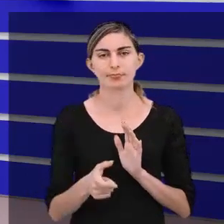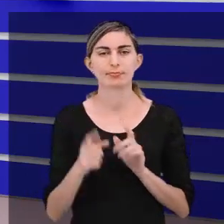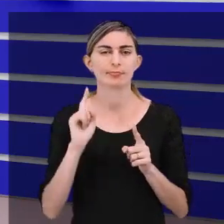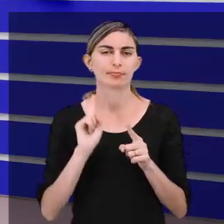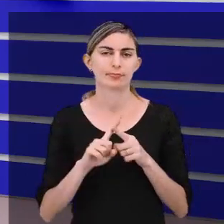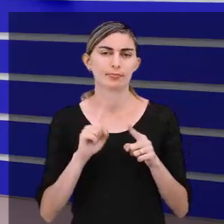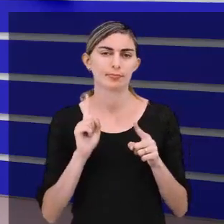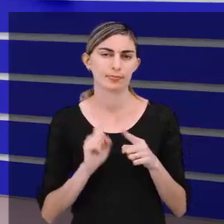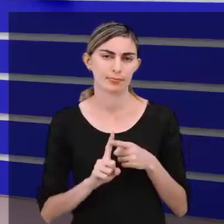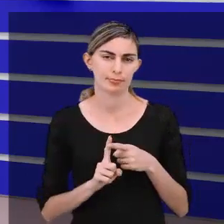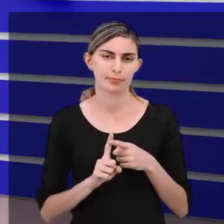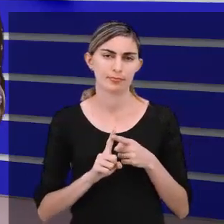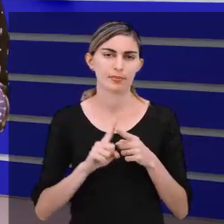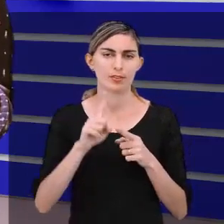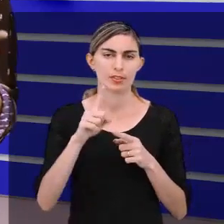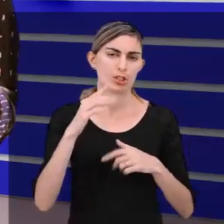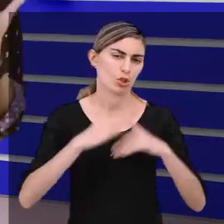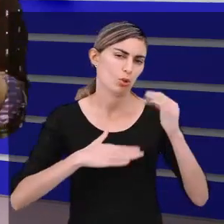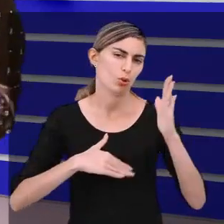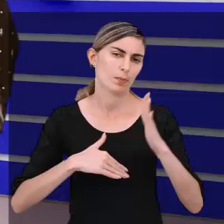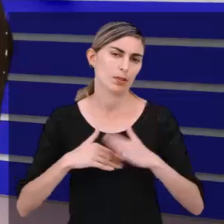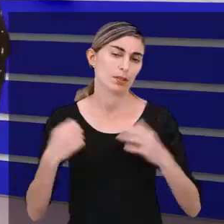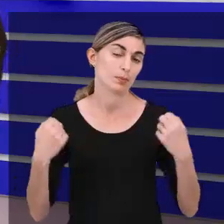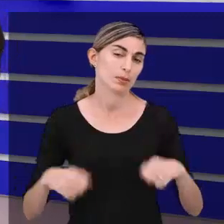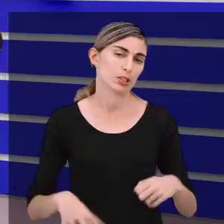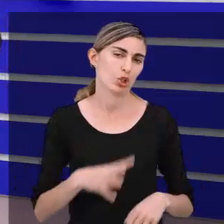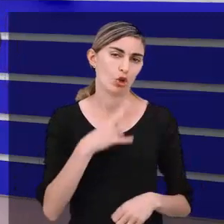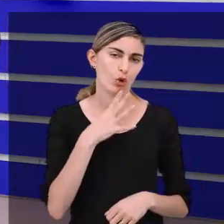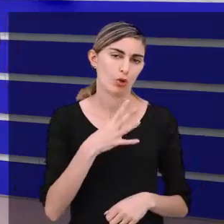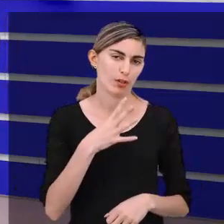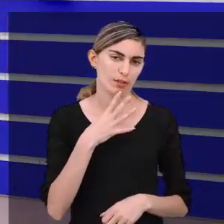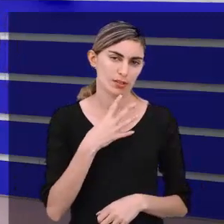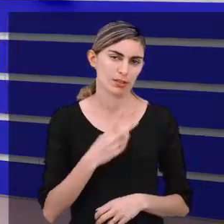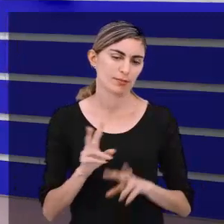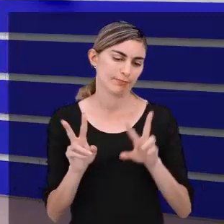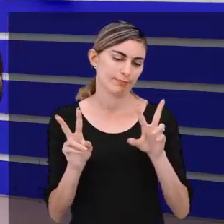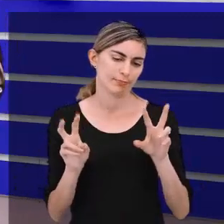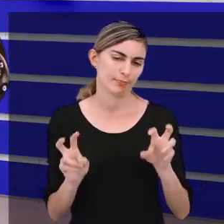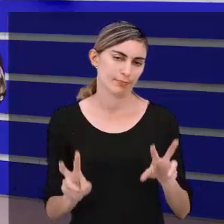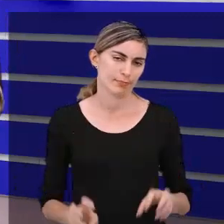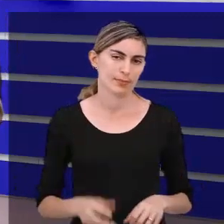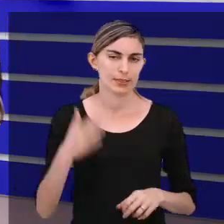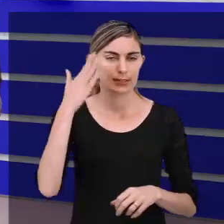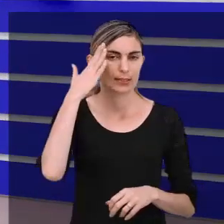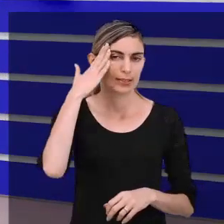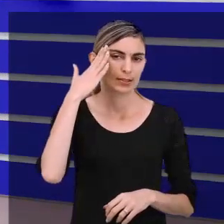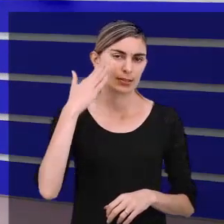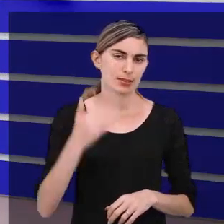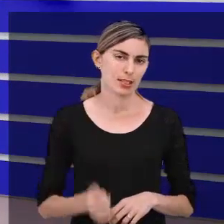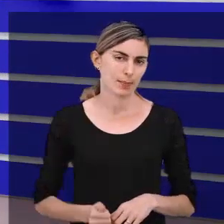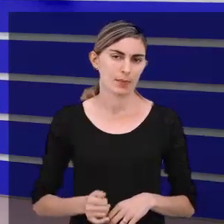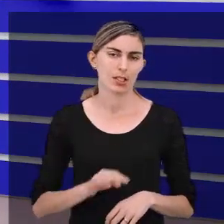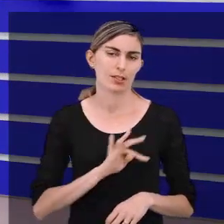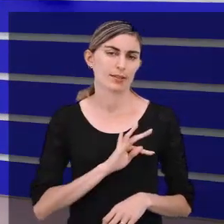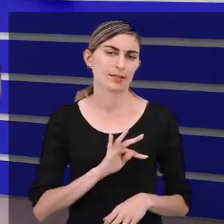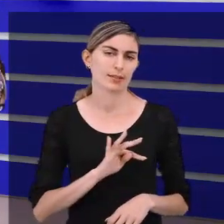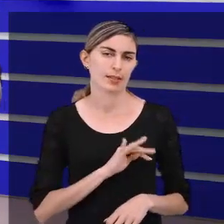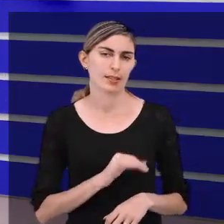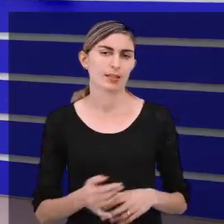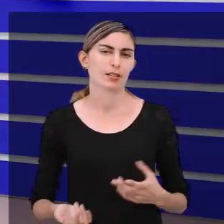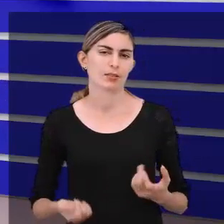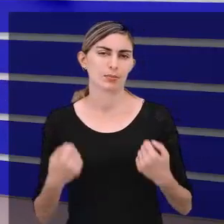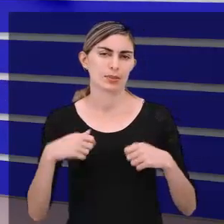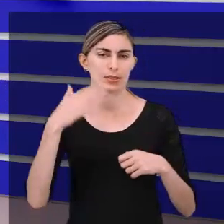porque para ser competente, você tem que conhecer sobre o assunto. Né? Você tem que saber. Para o técnico, por exemplo, ele tem que